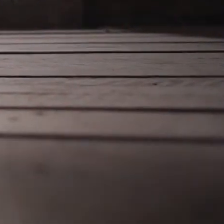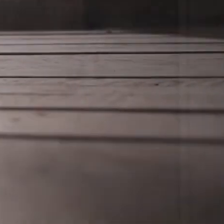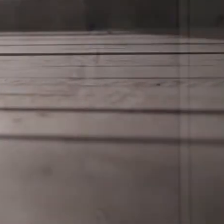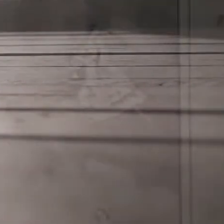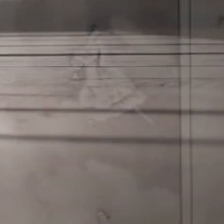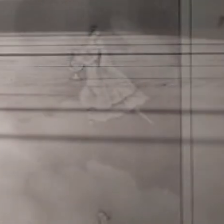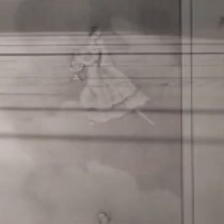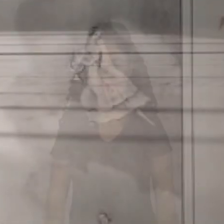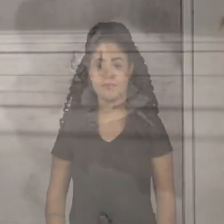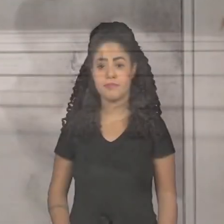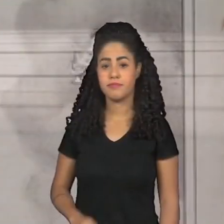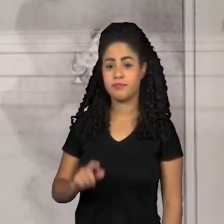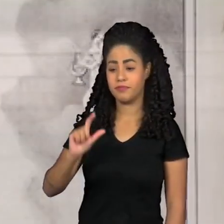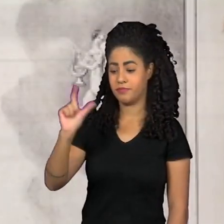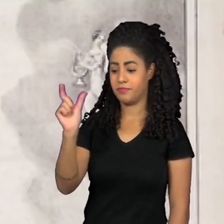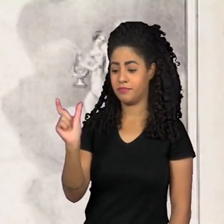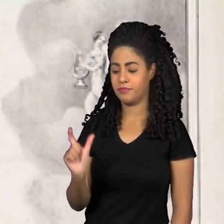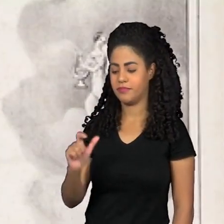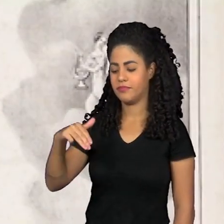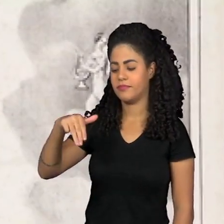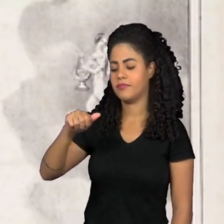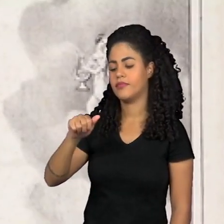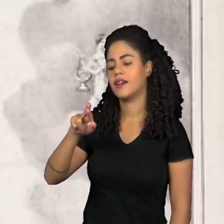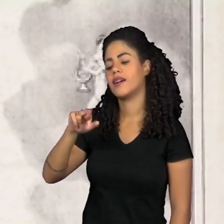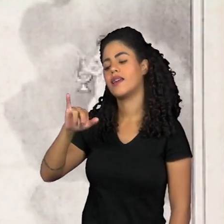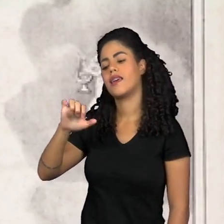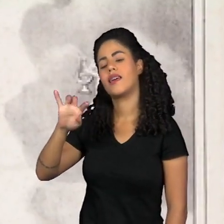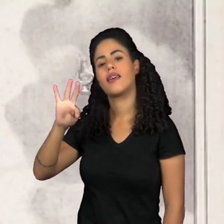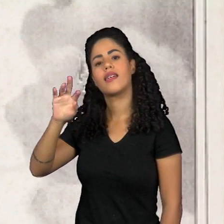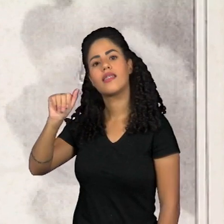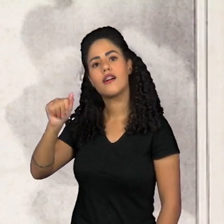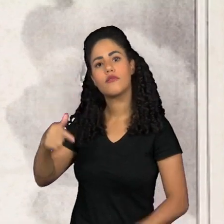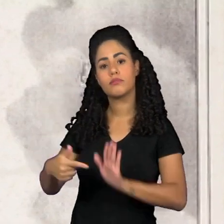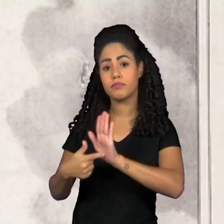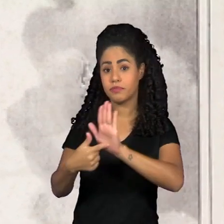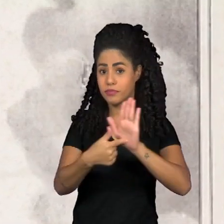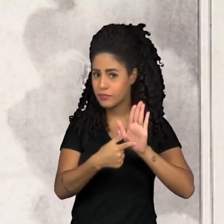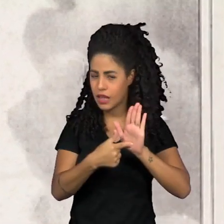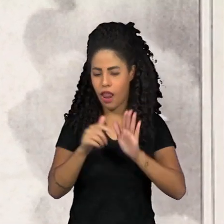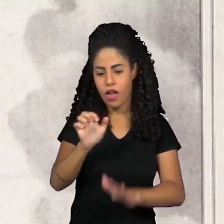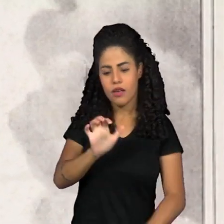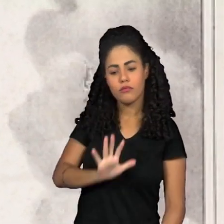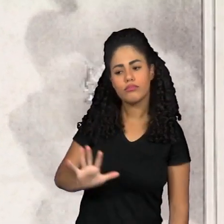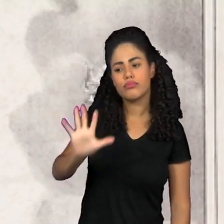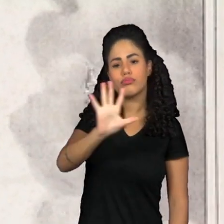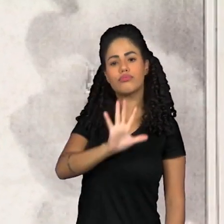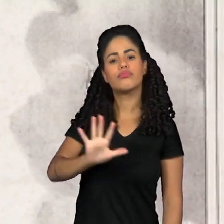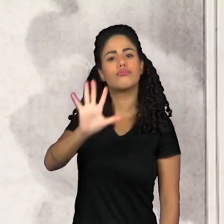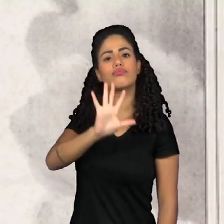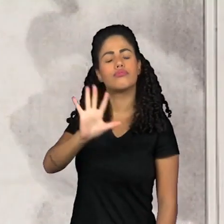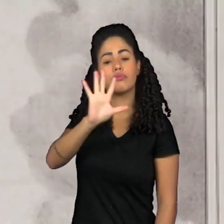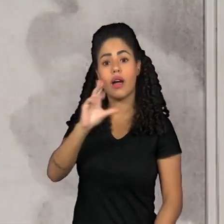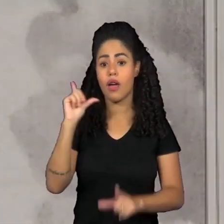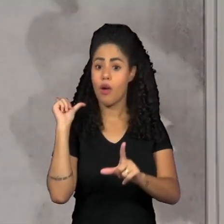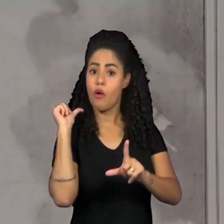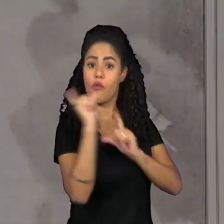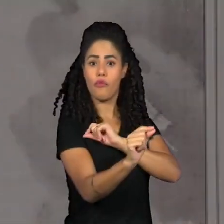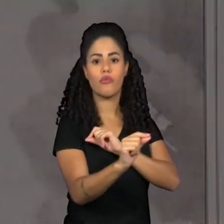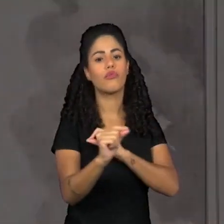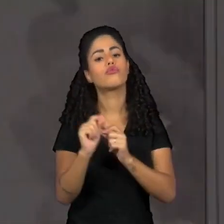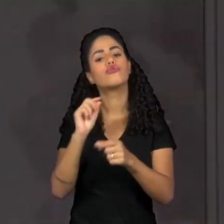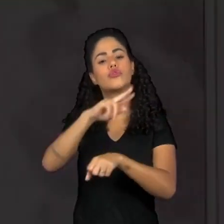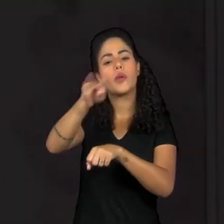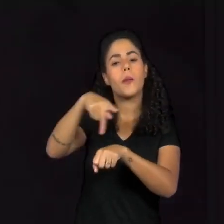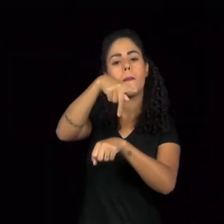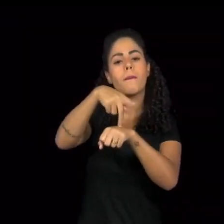A italiana Marietta Baderna era uma das mais consagradas bailarinas da Europa, quando teve que fugir do seu país por